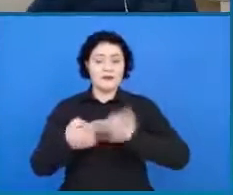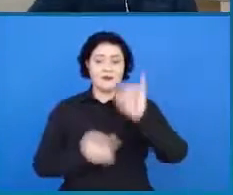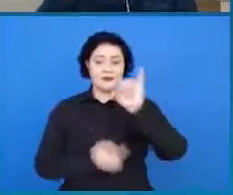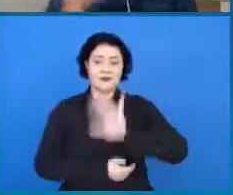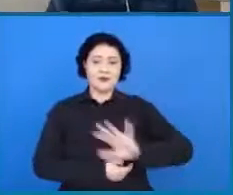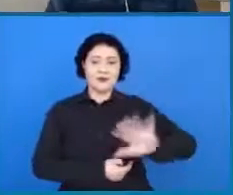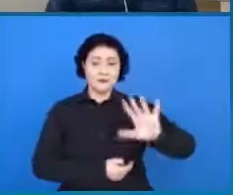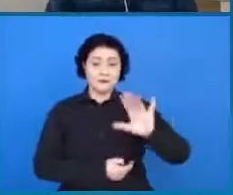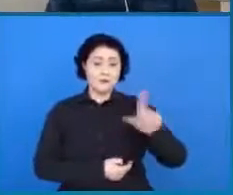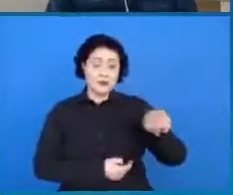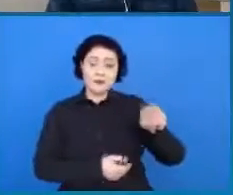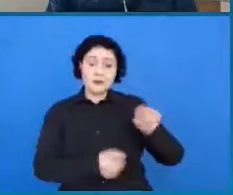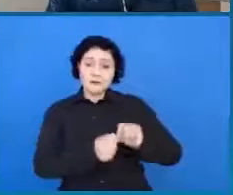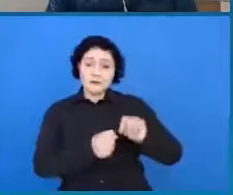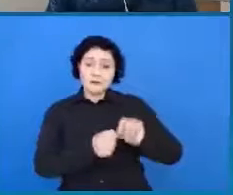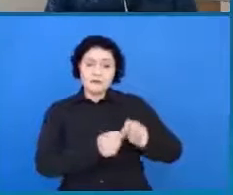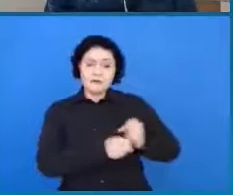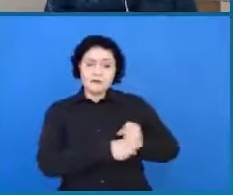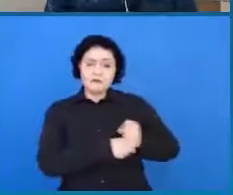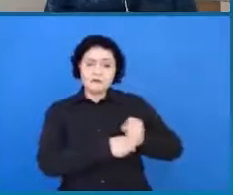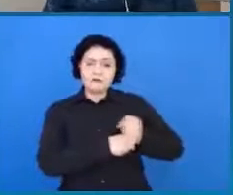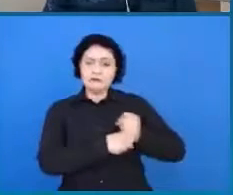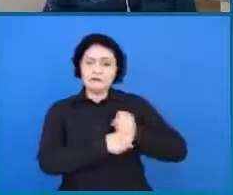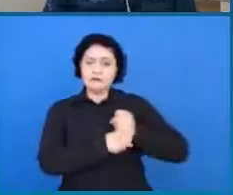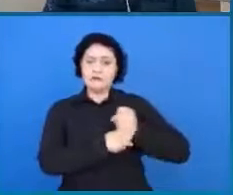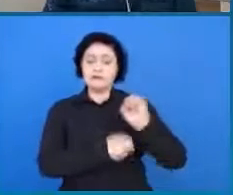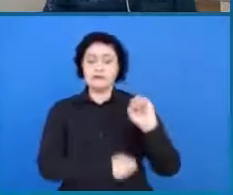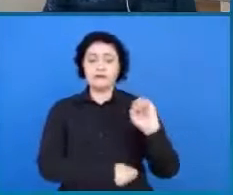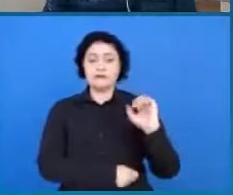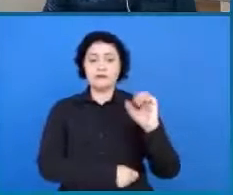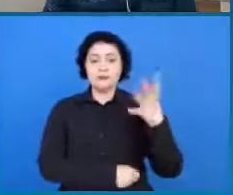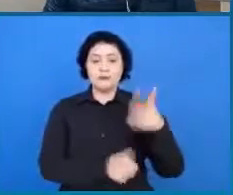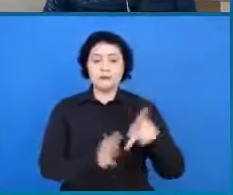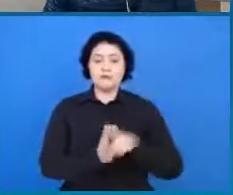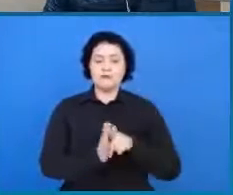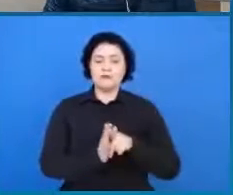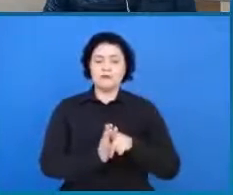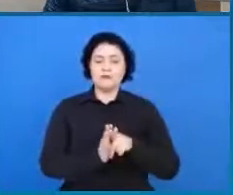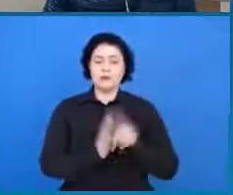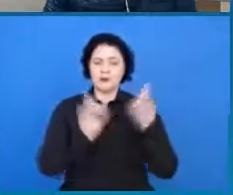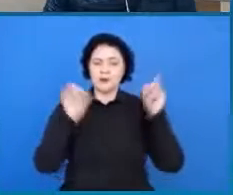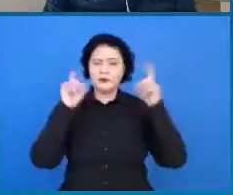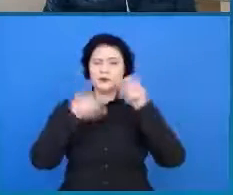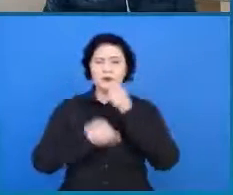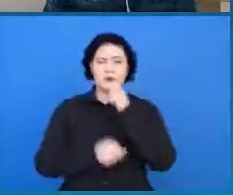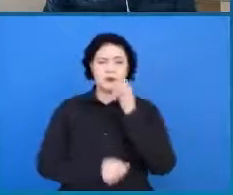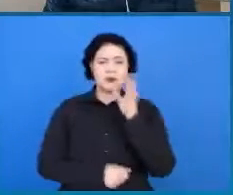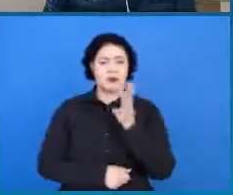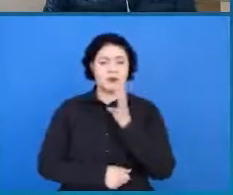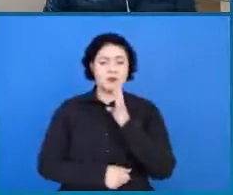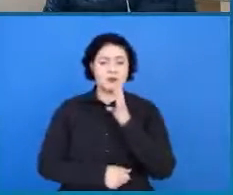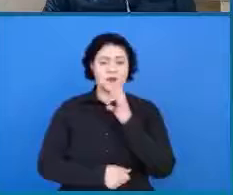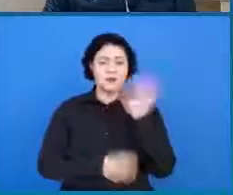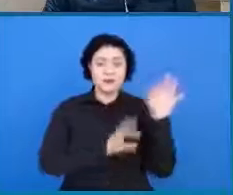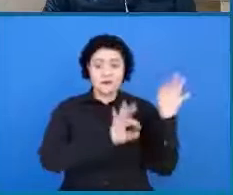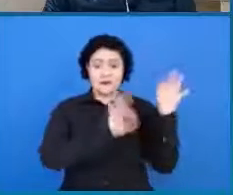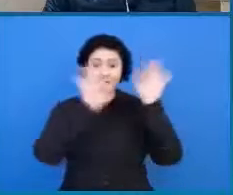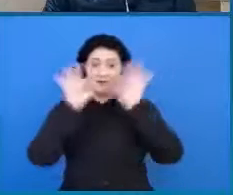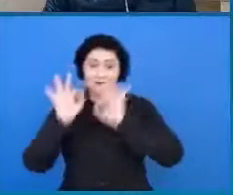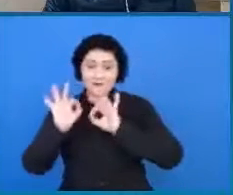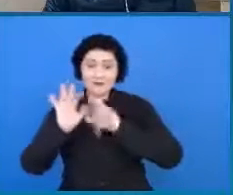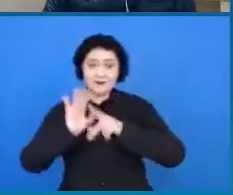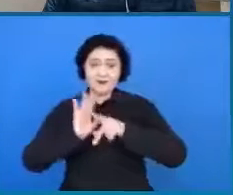que ele havia feito durante muitos anos desse fenômeno que o fenômeno raro que ainda não conhece ou assista